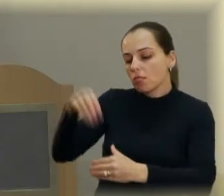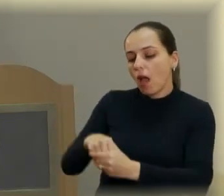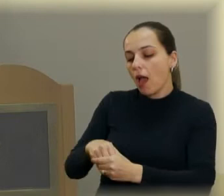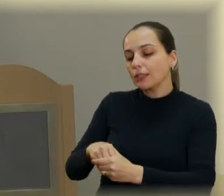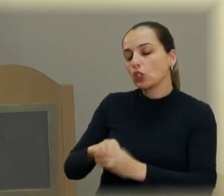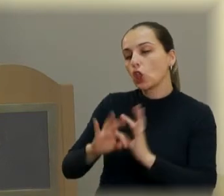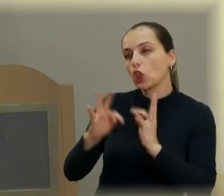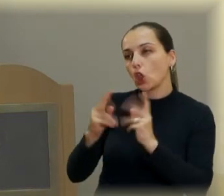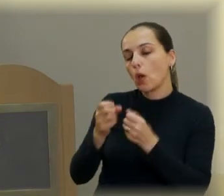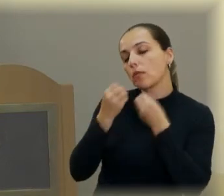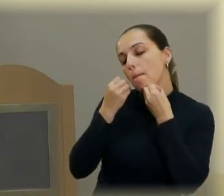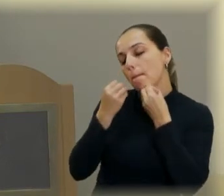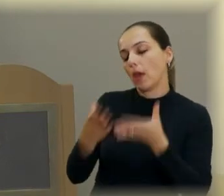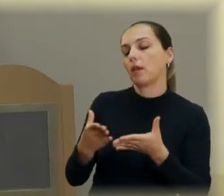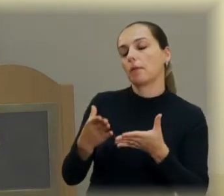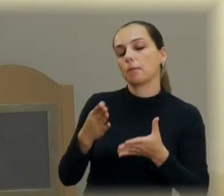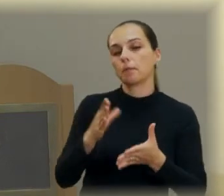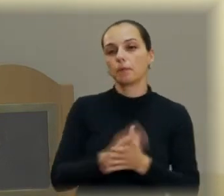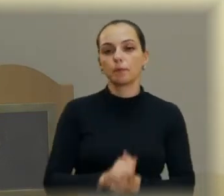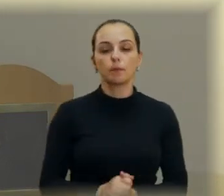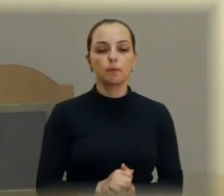tivemos um caso ainda